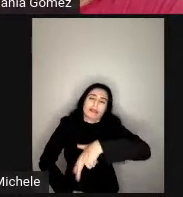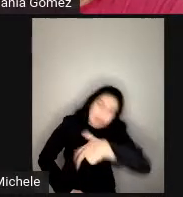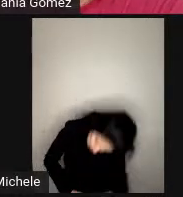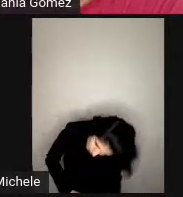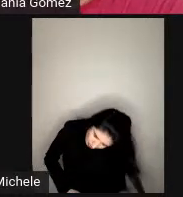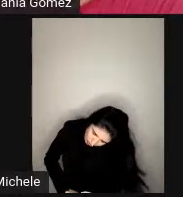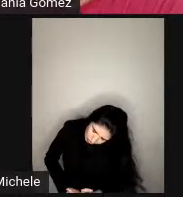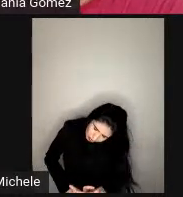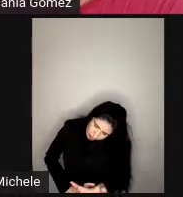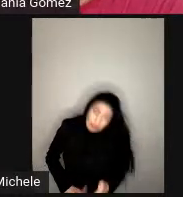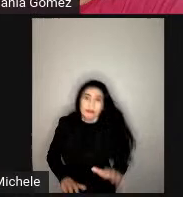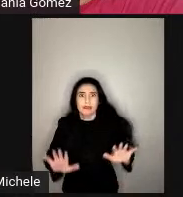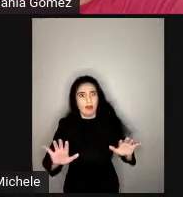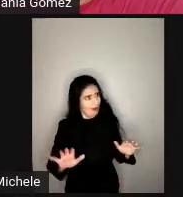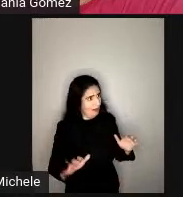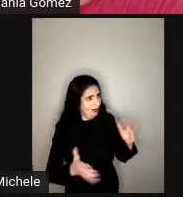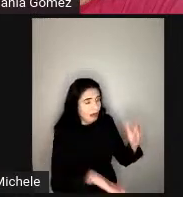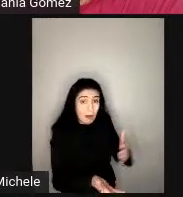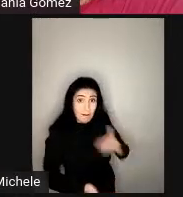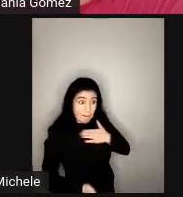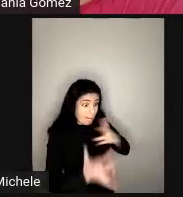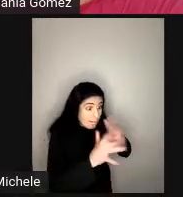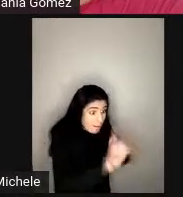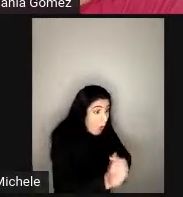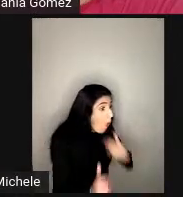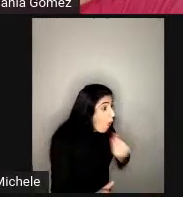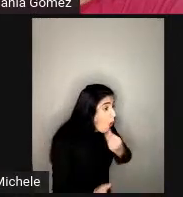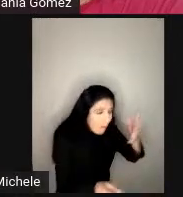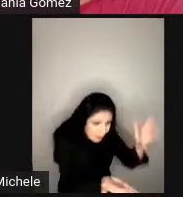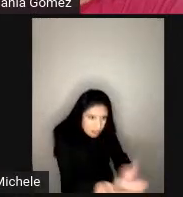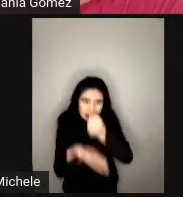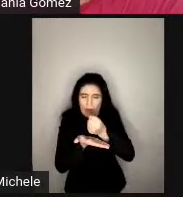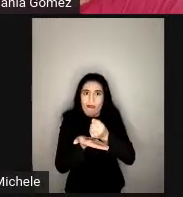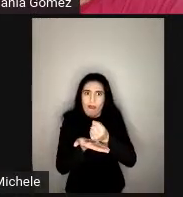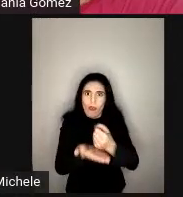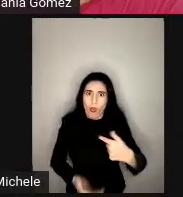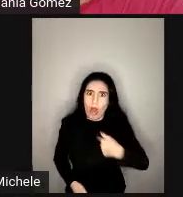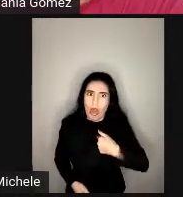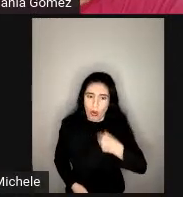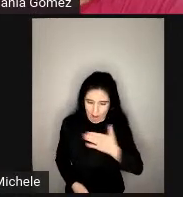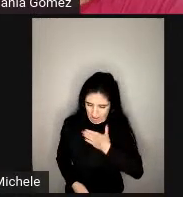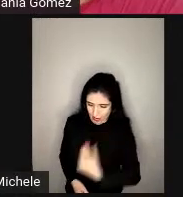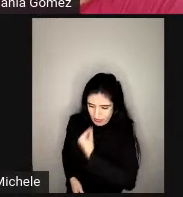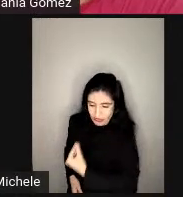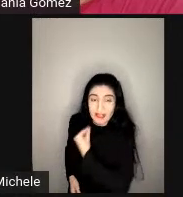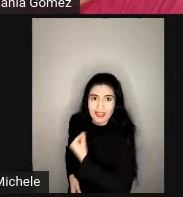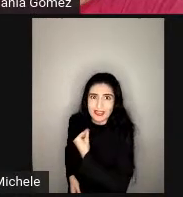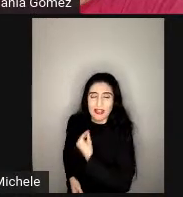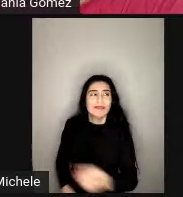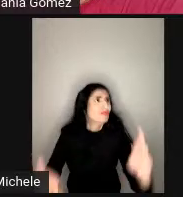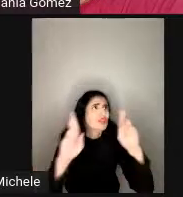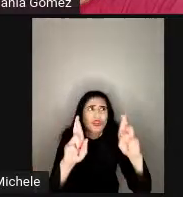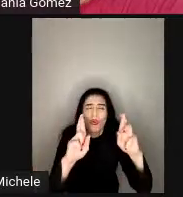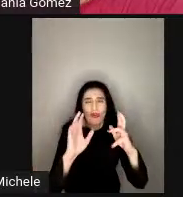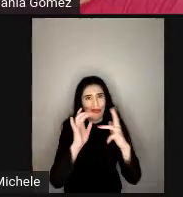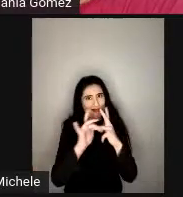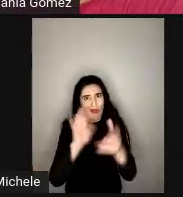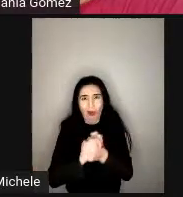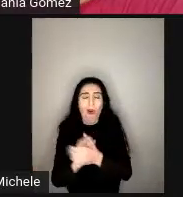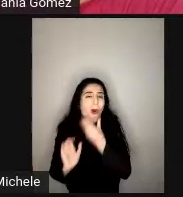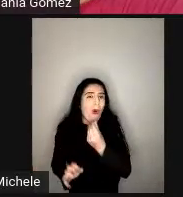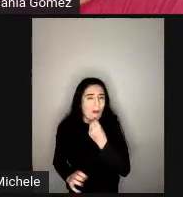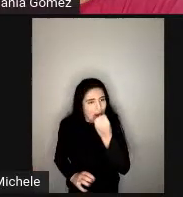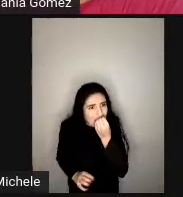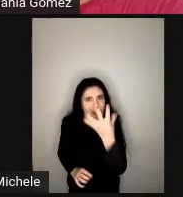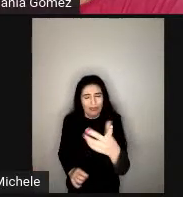Então, assim, tem apoio, sim, de maridos bons, ainda bem, né? Ainda bem Ainda que bem. tem marido bom do lado. Então,